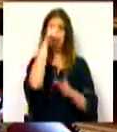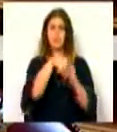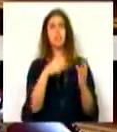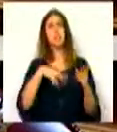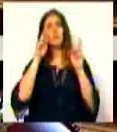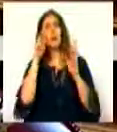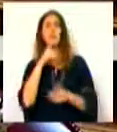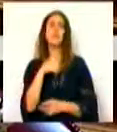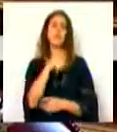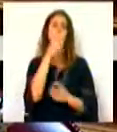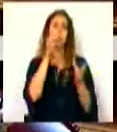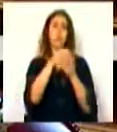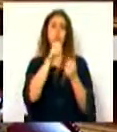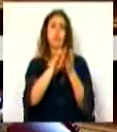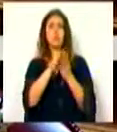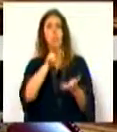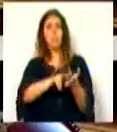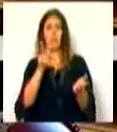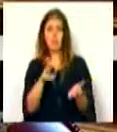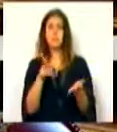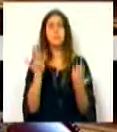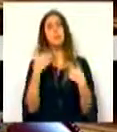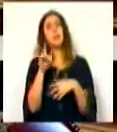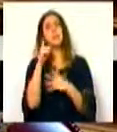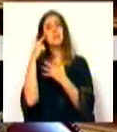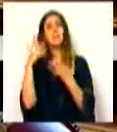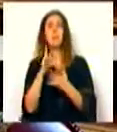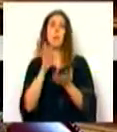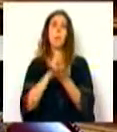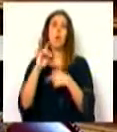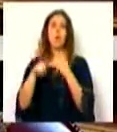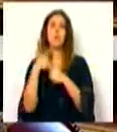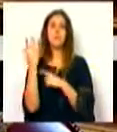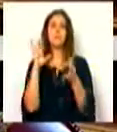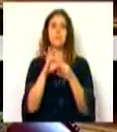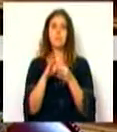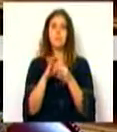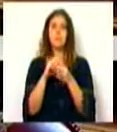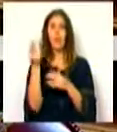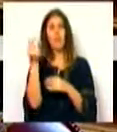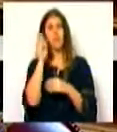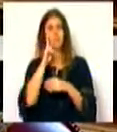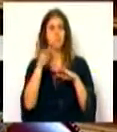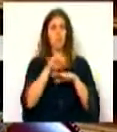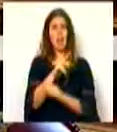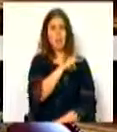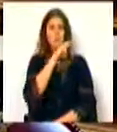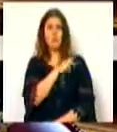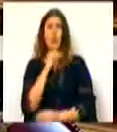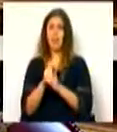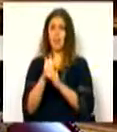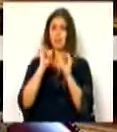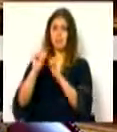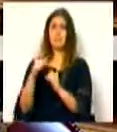contar com o apoio de todos os partidos para a sua aprovação. Mas apresentámos também uma outra proposta relativa aos sobrecustos das universidades insulares.